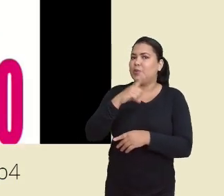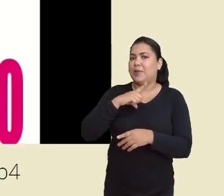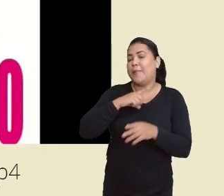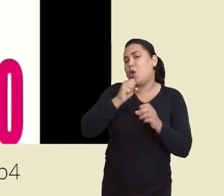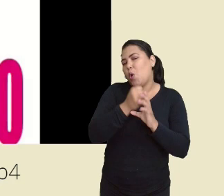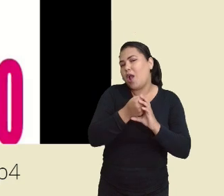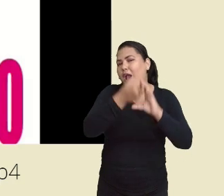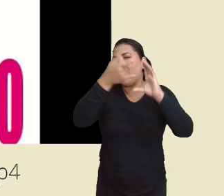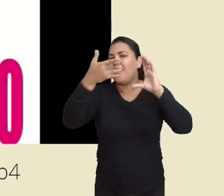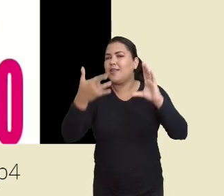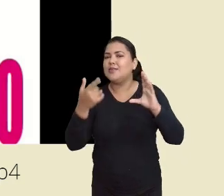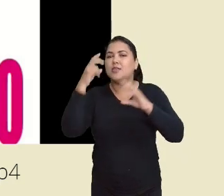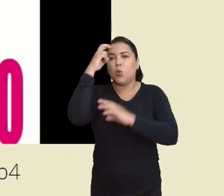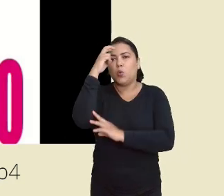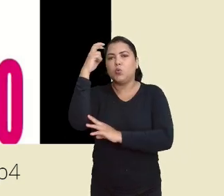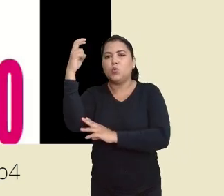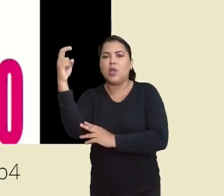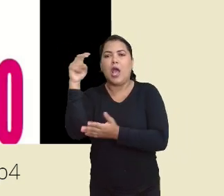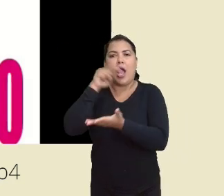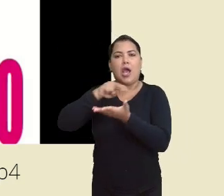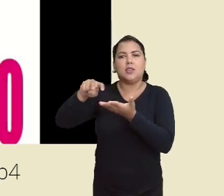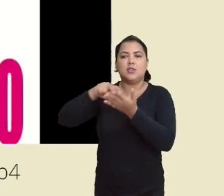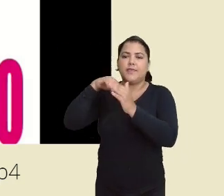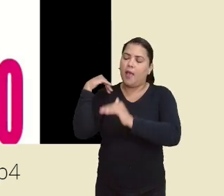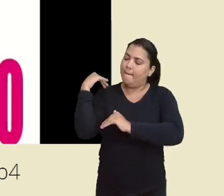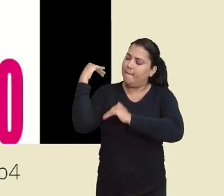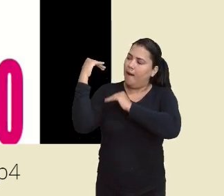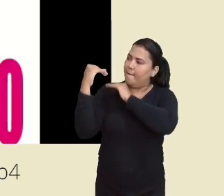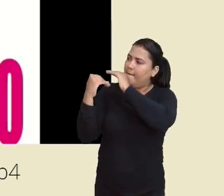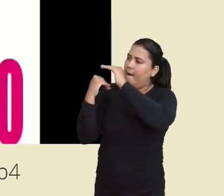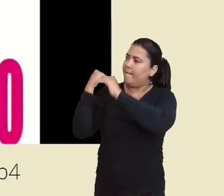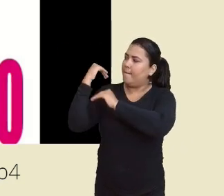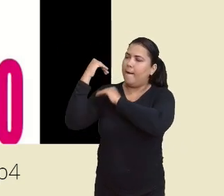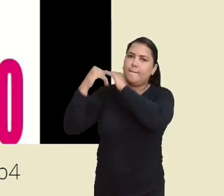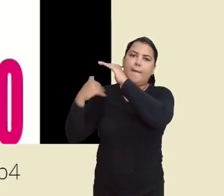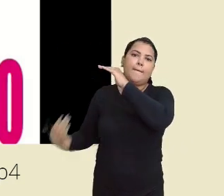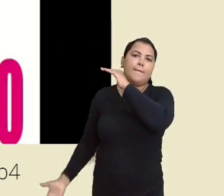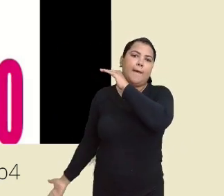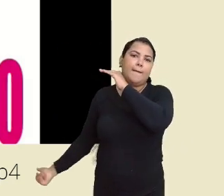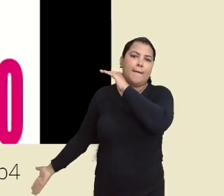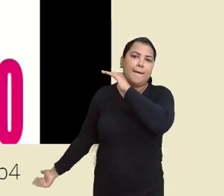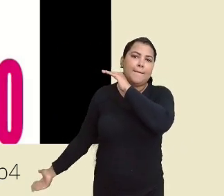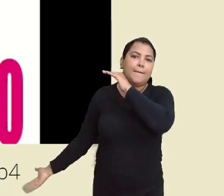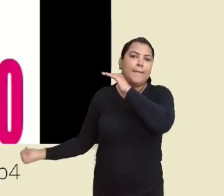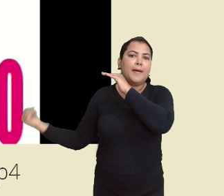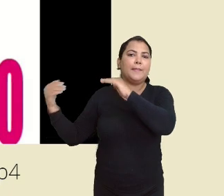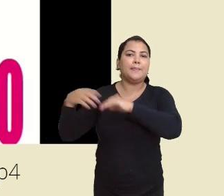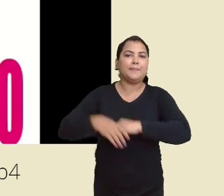dança foi se transformando na proporção em que os povos foram se misturando.